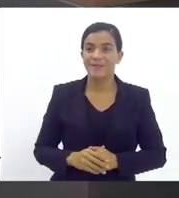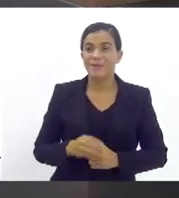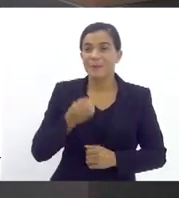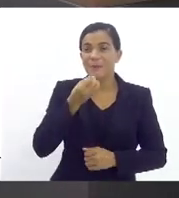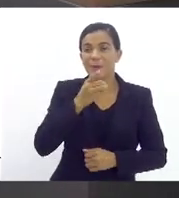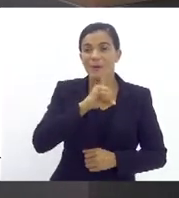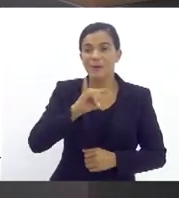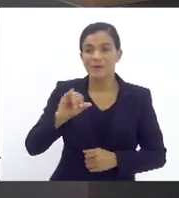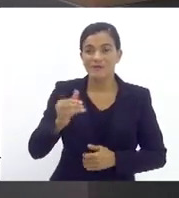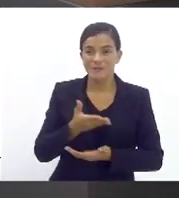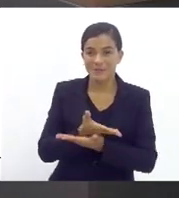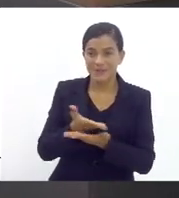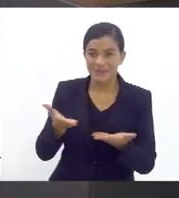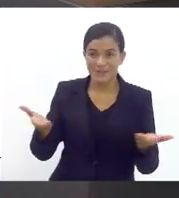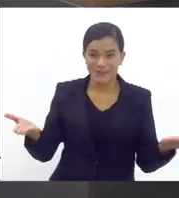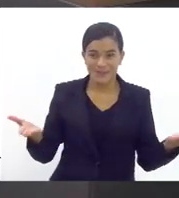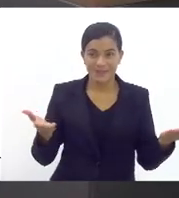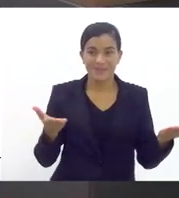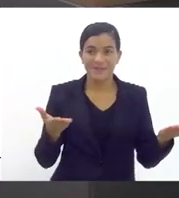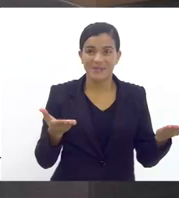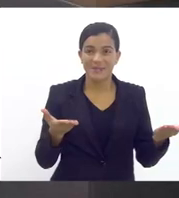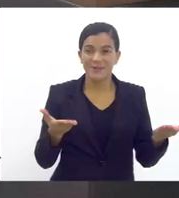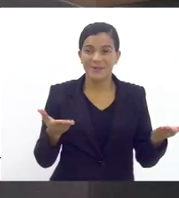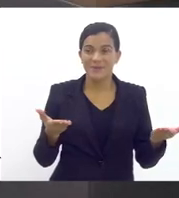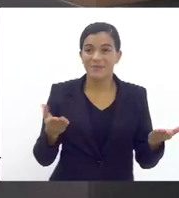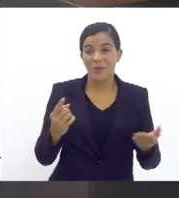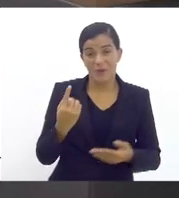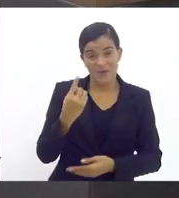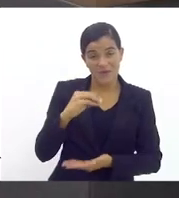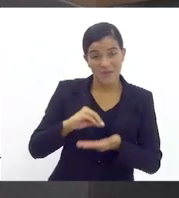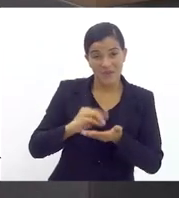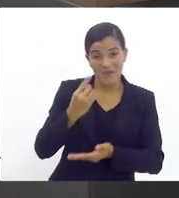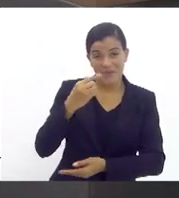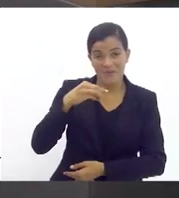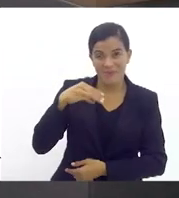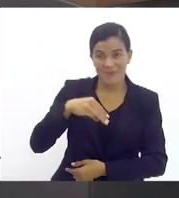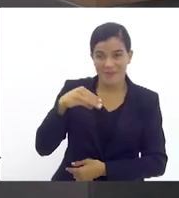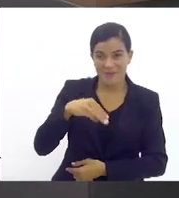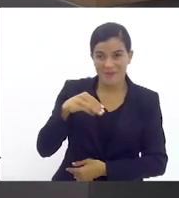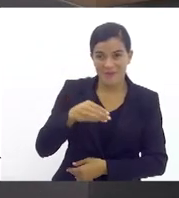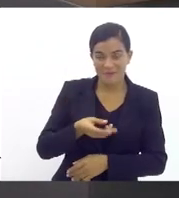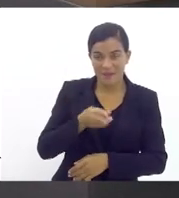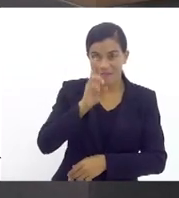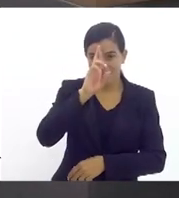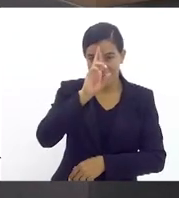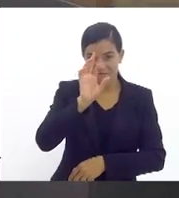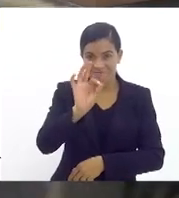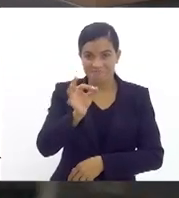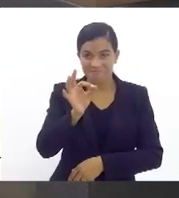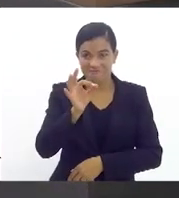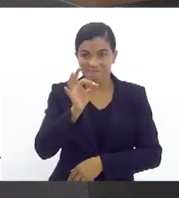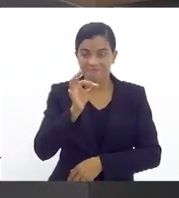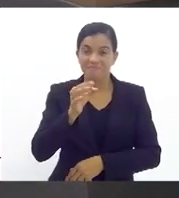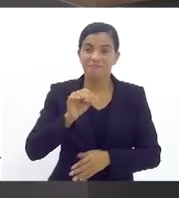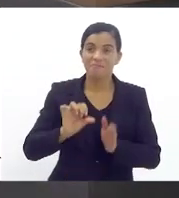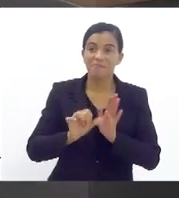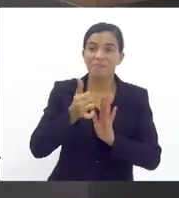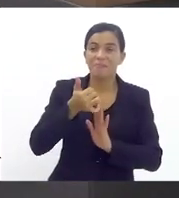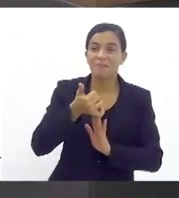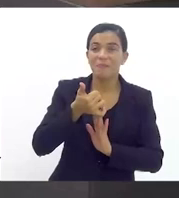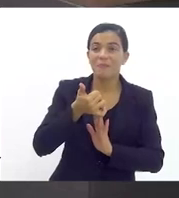Bom dia a todos e todas. Está faltando um minuto ainda aqui para o meio-dia. Primeiro,